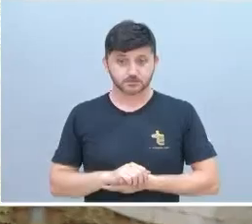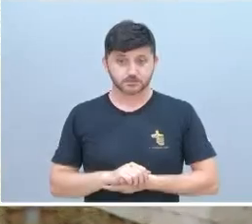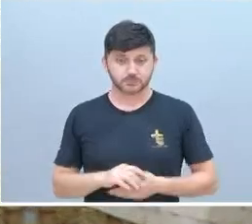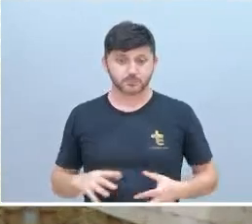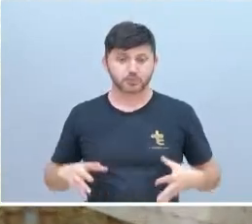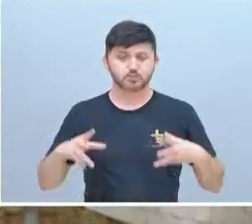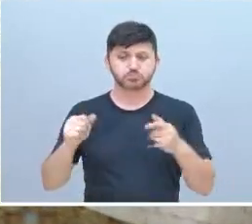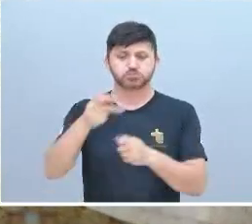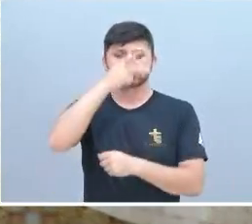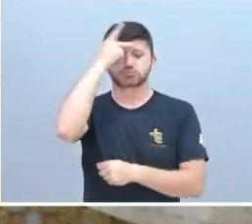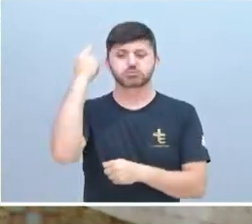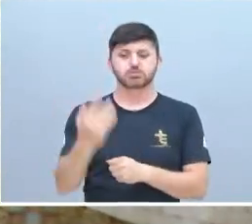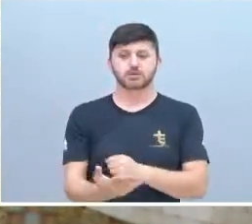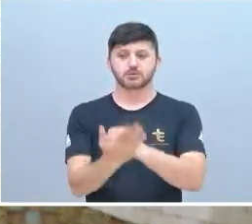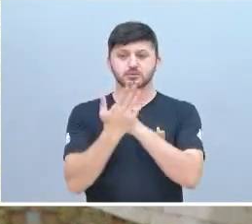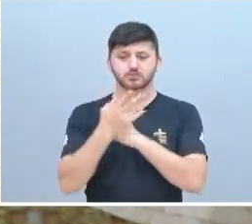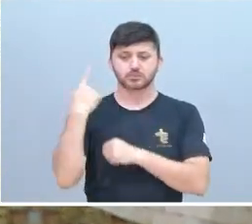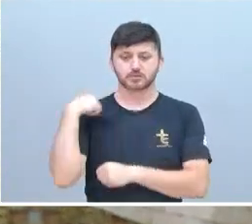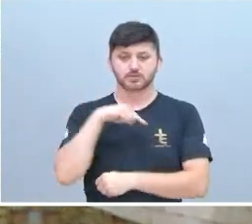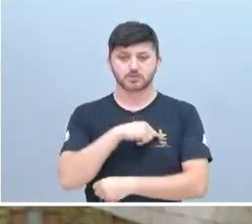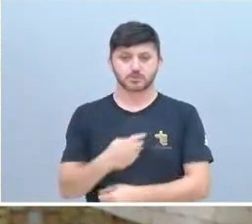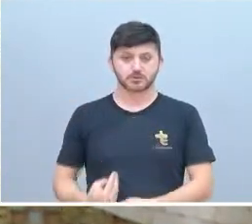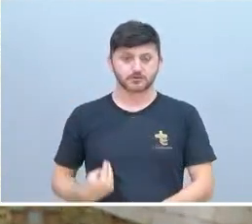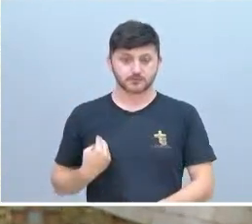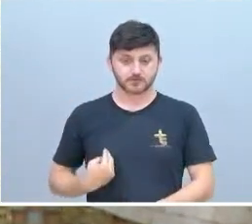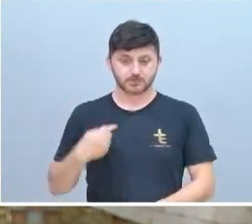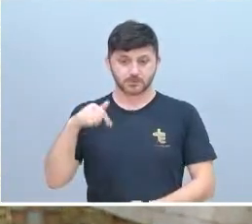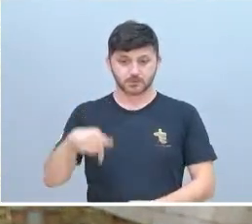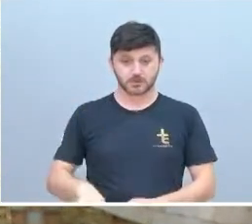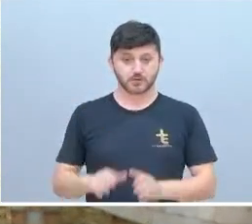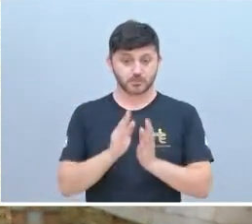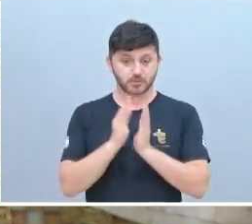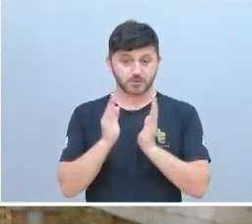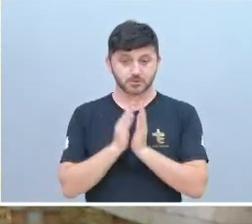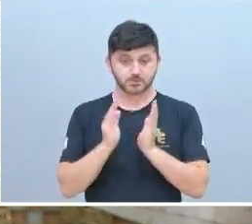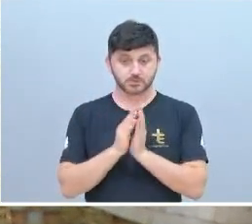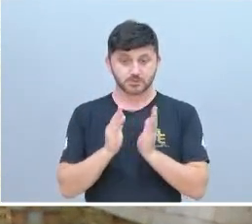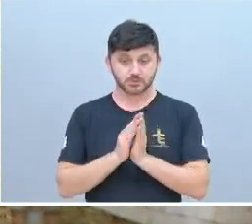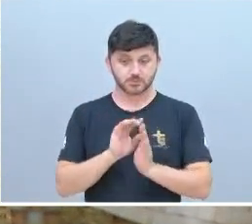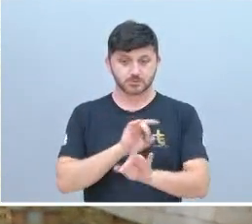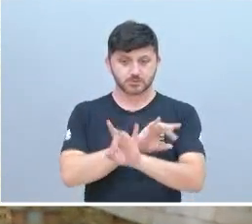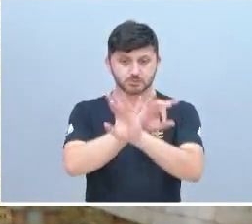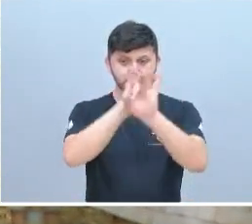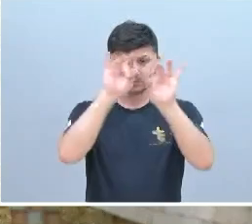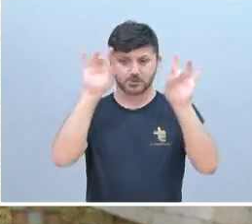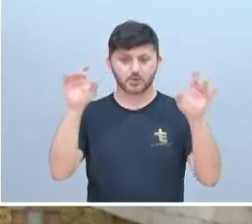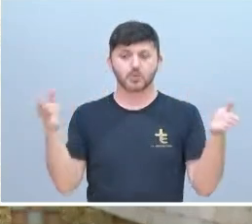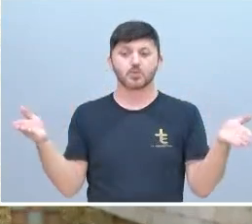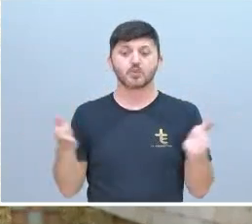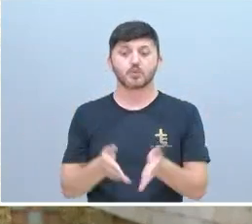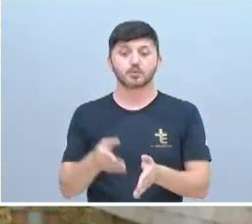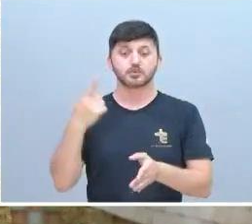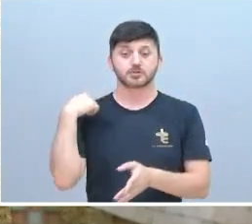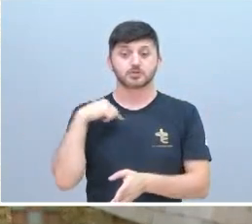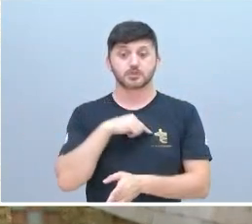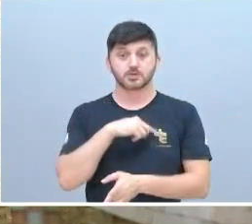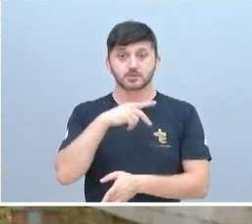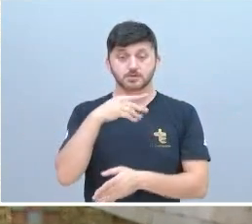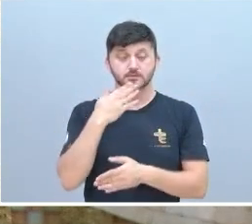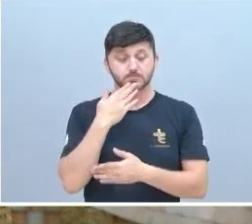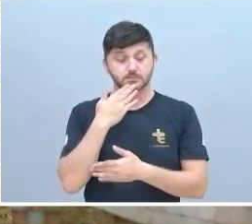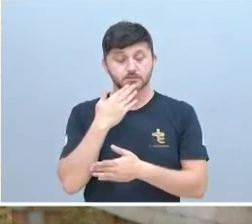Coloco todos aqueles que se recomendam às nossas orações, mas de modo particular, nossos benfeitores